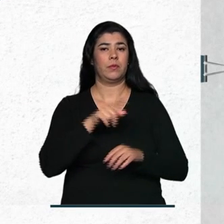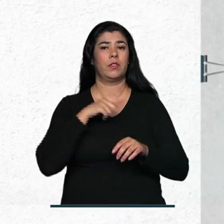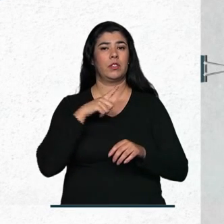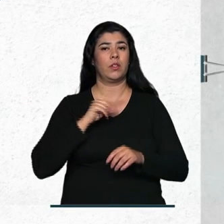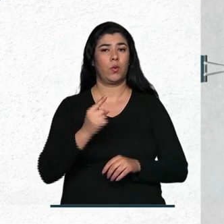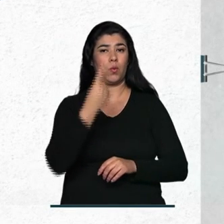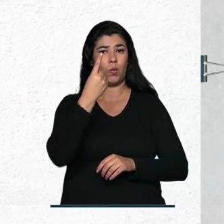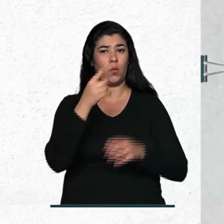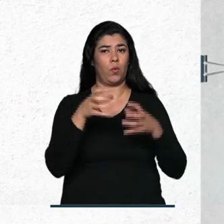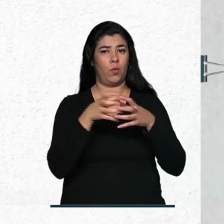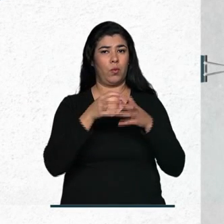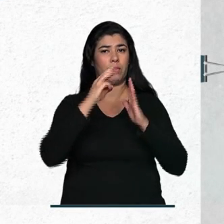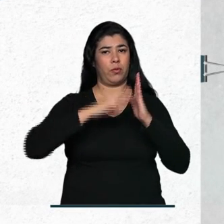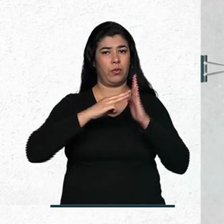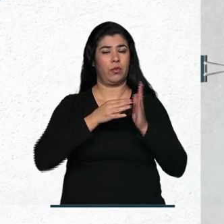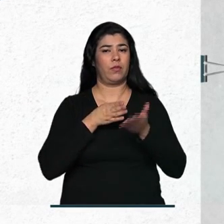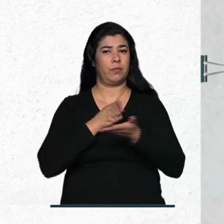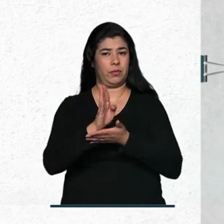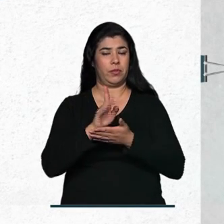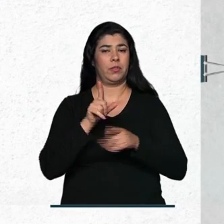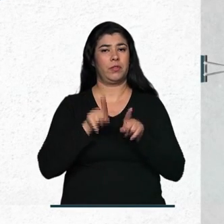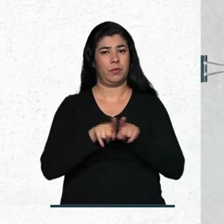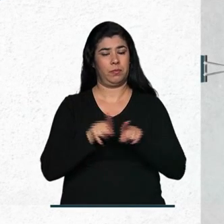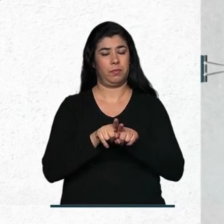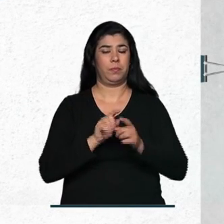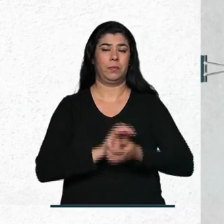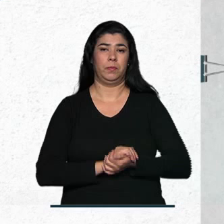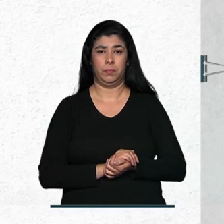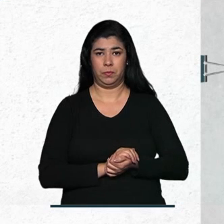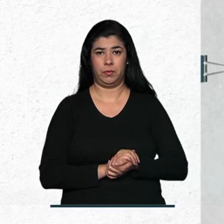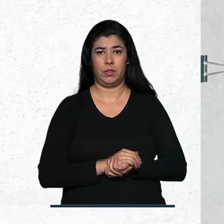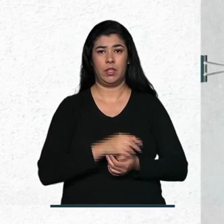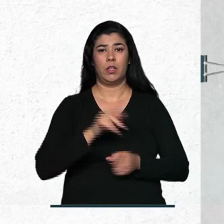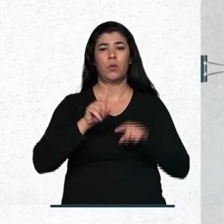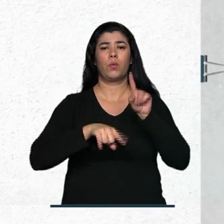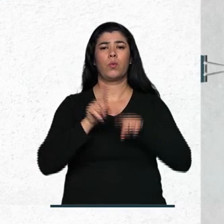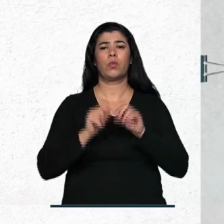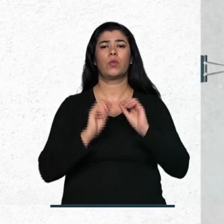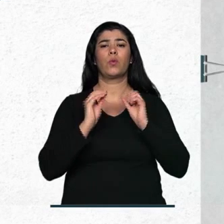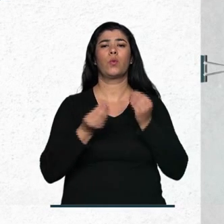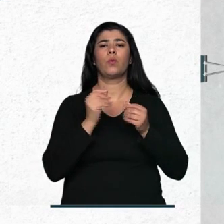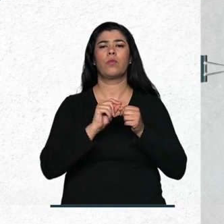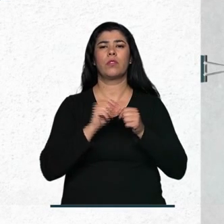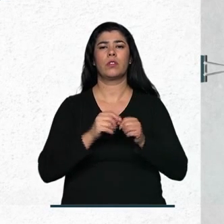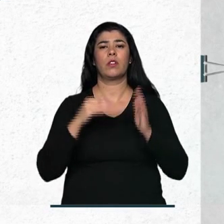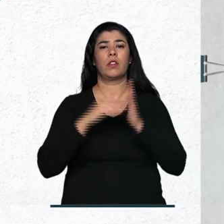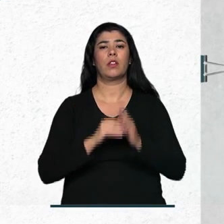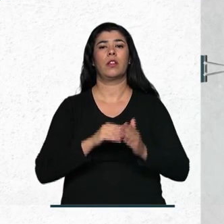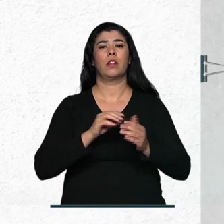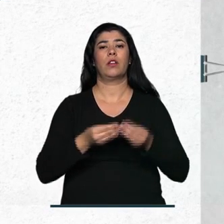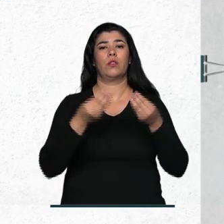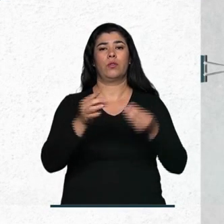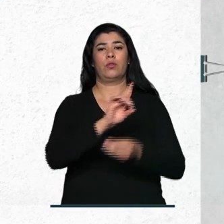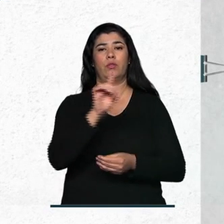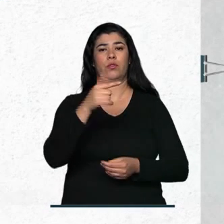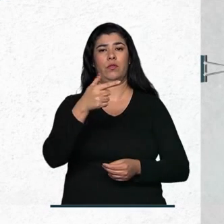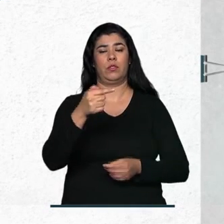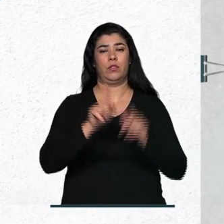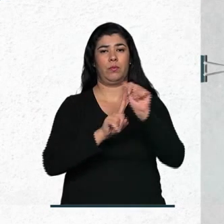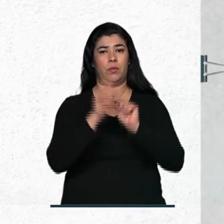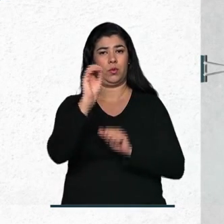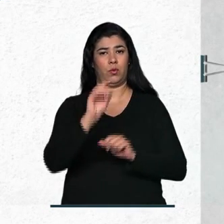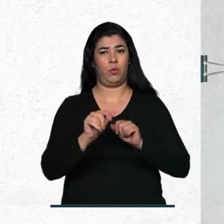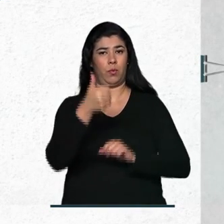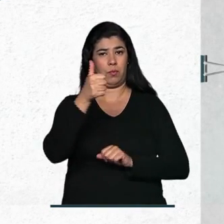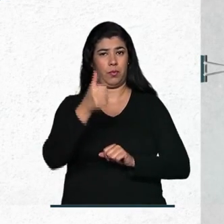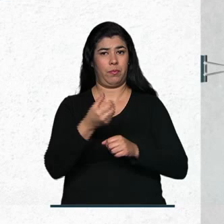sendo admitida apenas uma monografia por autor ou grupo. Os materiais devem ser entregues até 27 de outubro. O primeiro